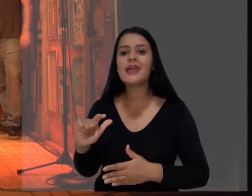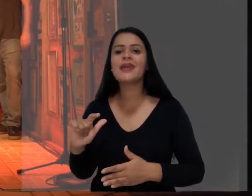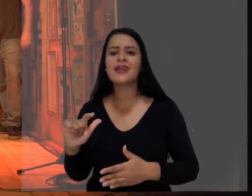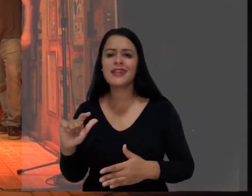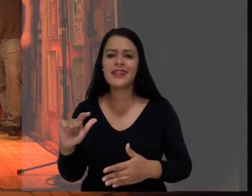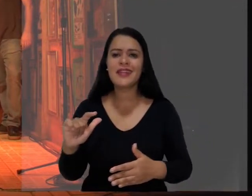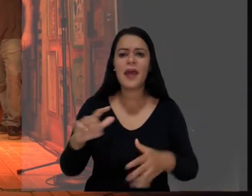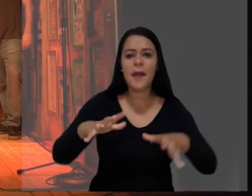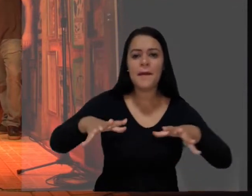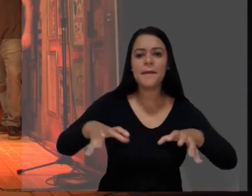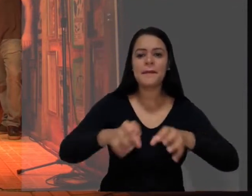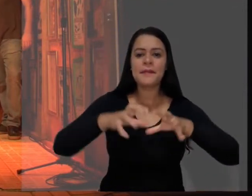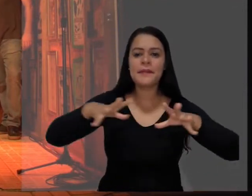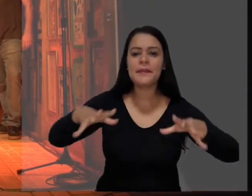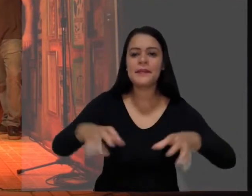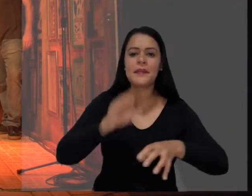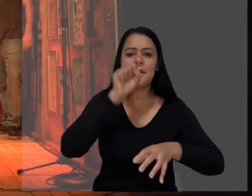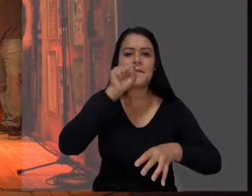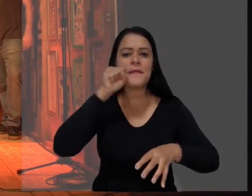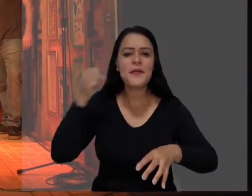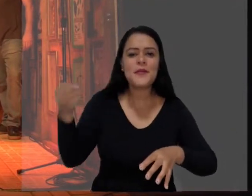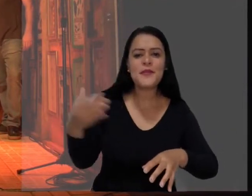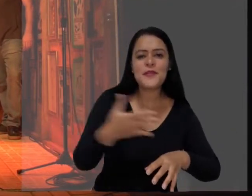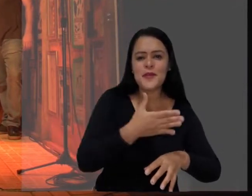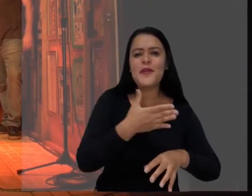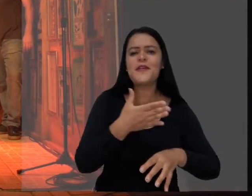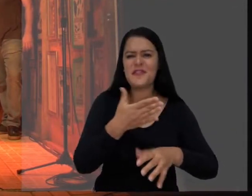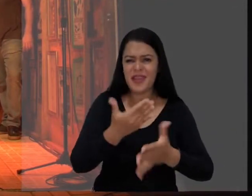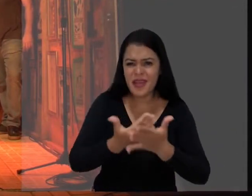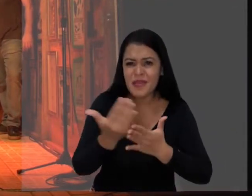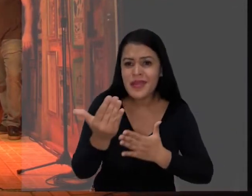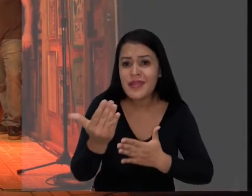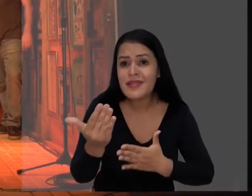Amassar o pão novo com fermento antigo é recomeço?